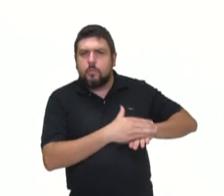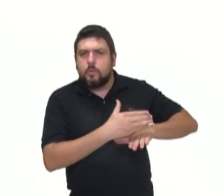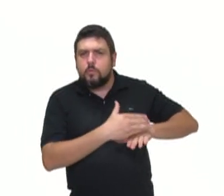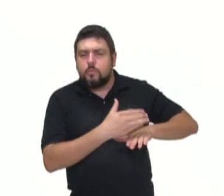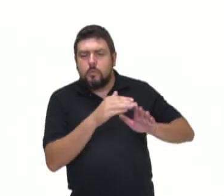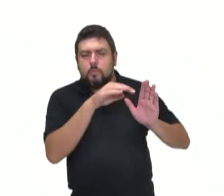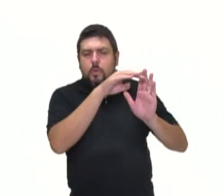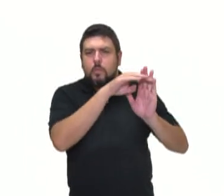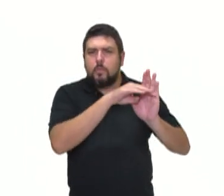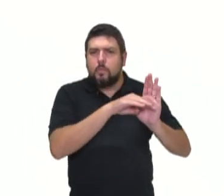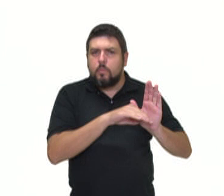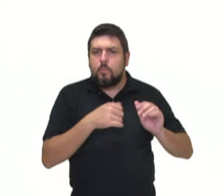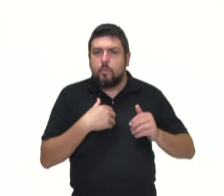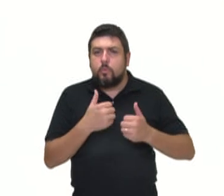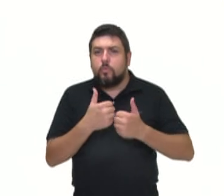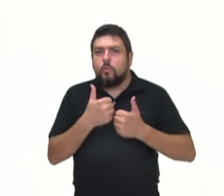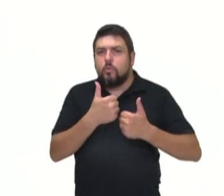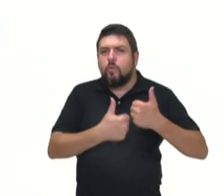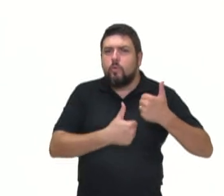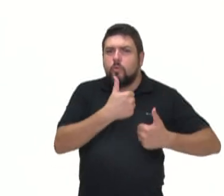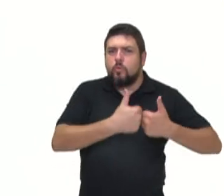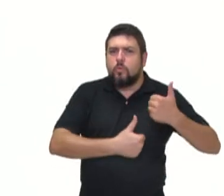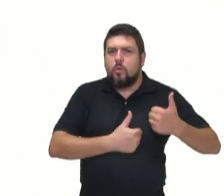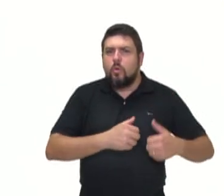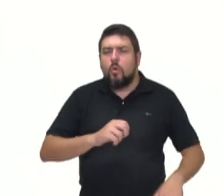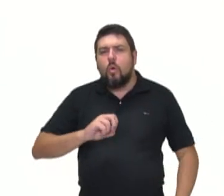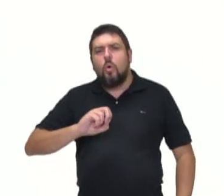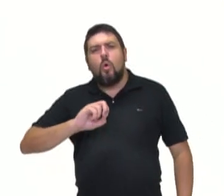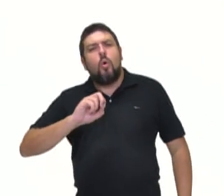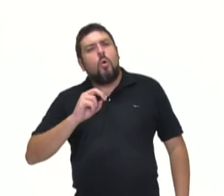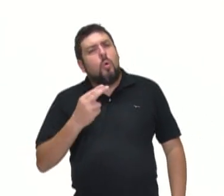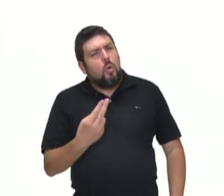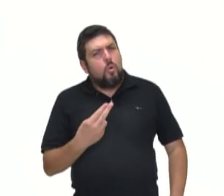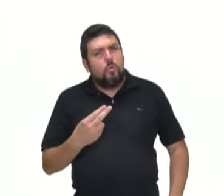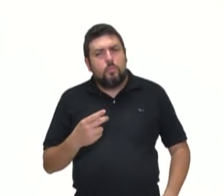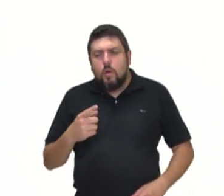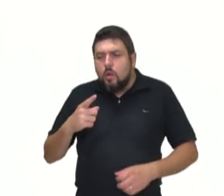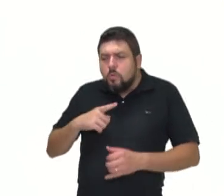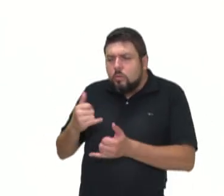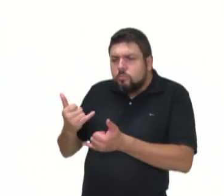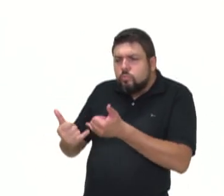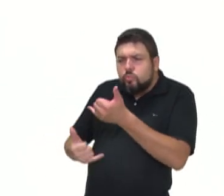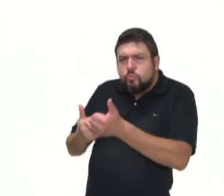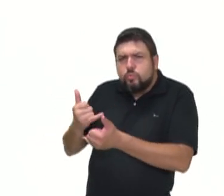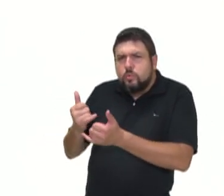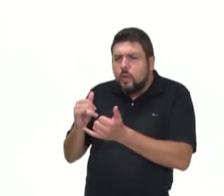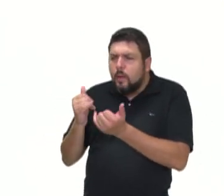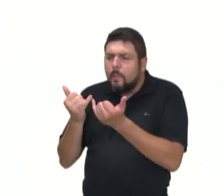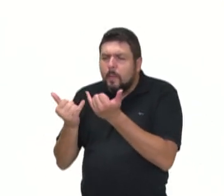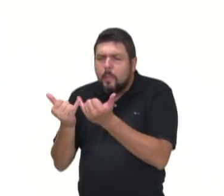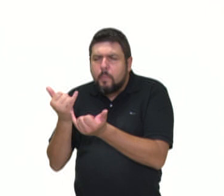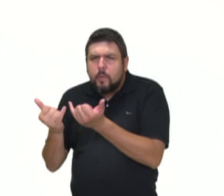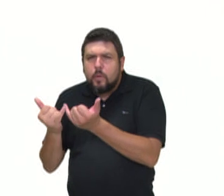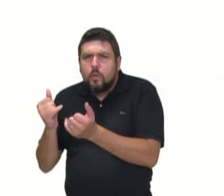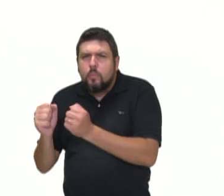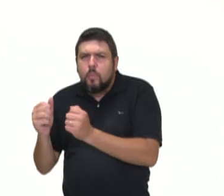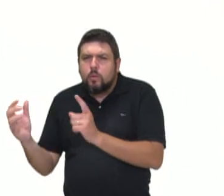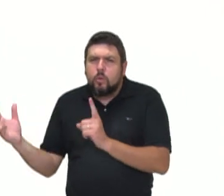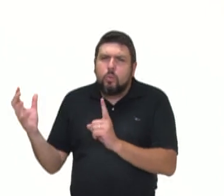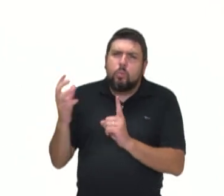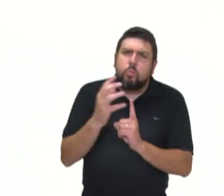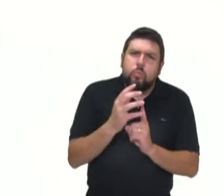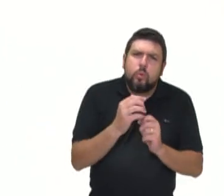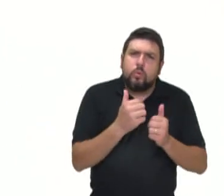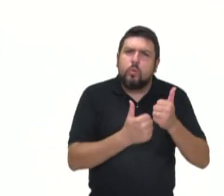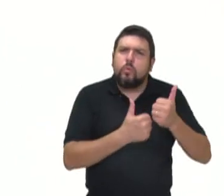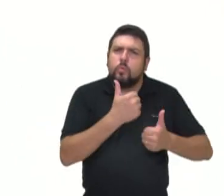futebol ou são jogos semelhantes que podem ter influenciado na criação da modalidade